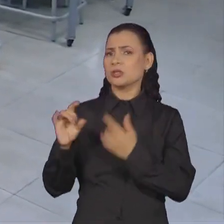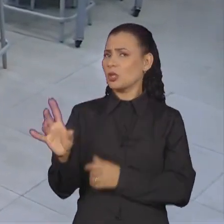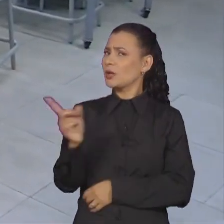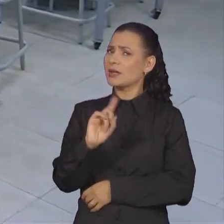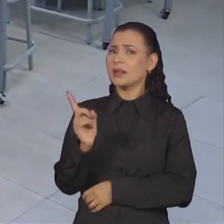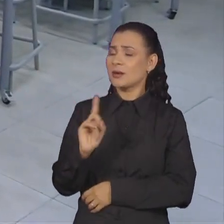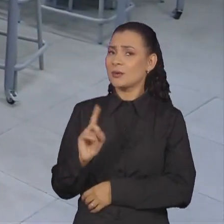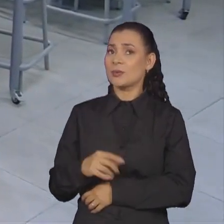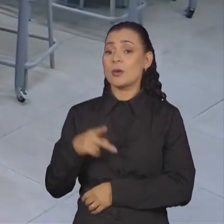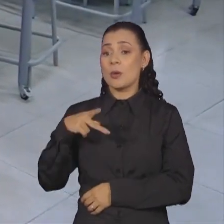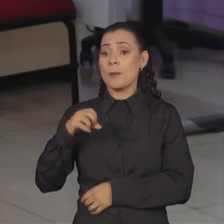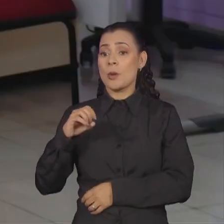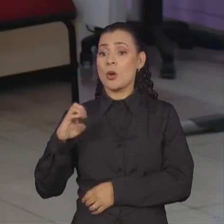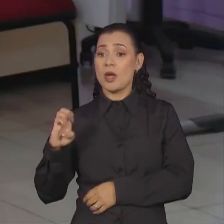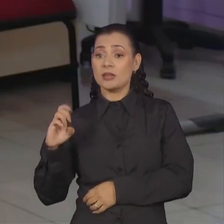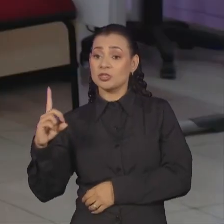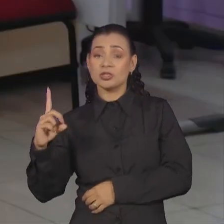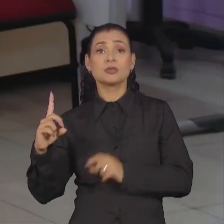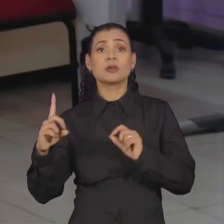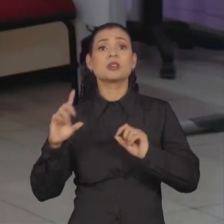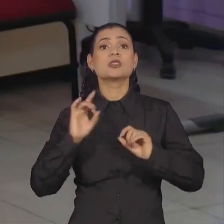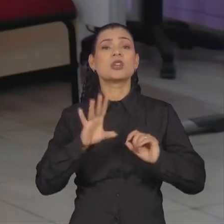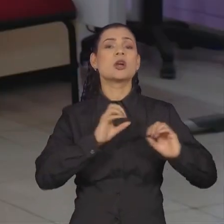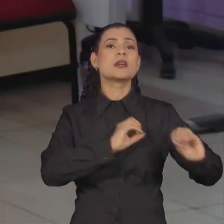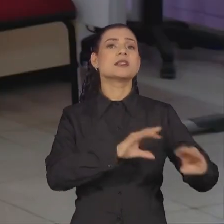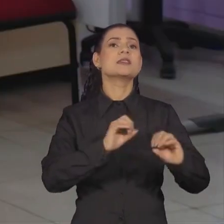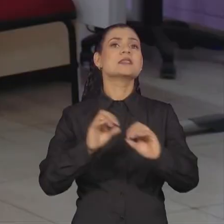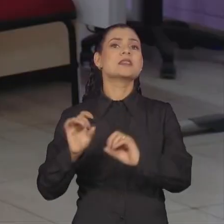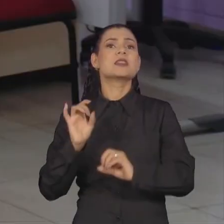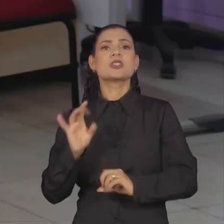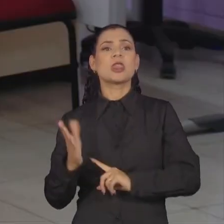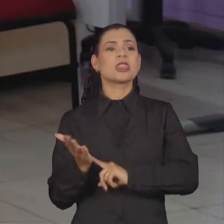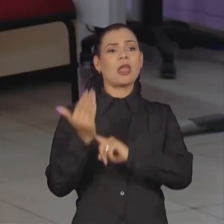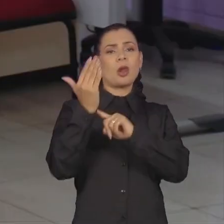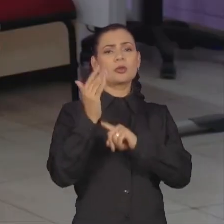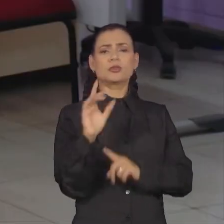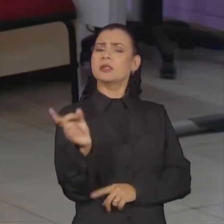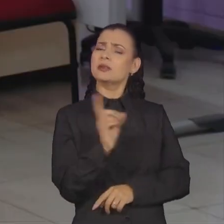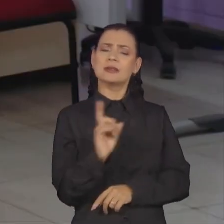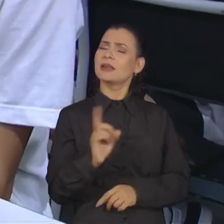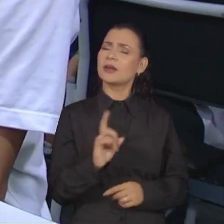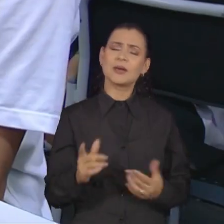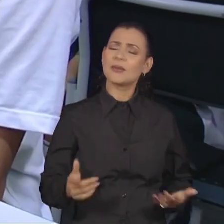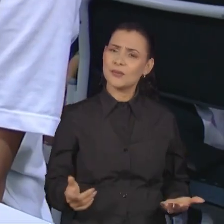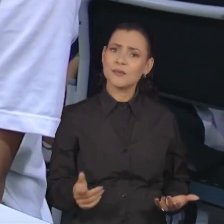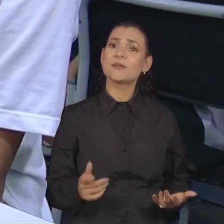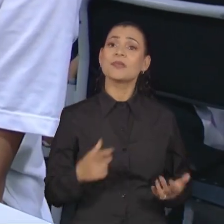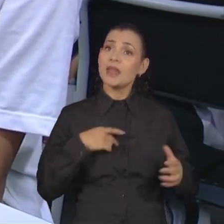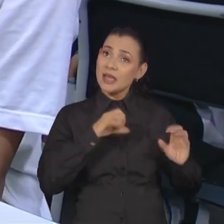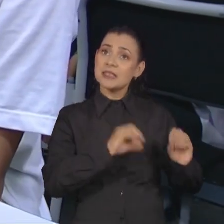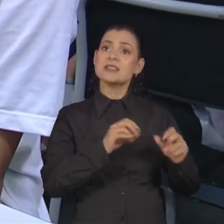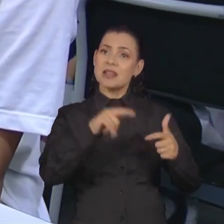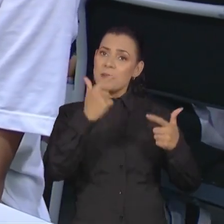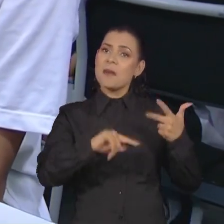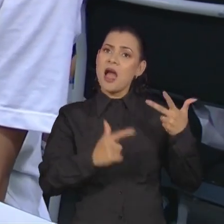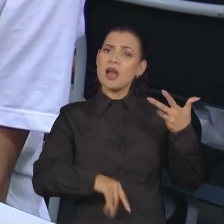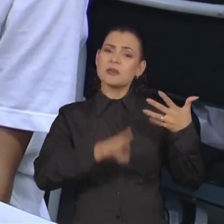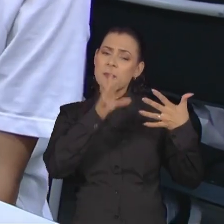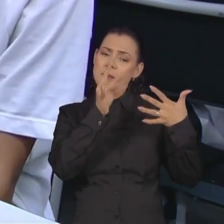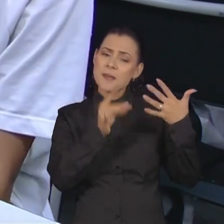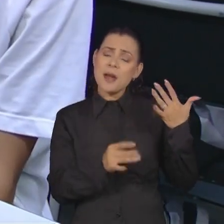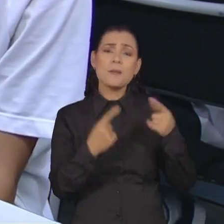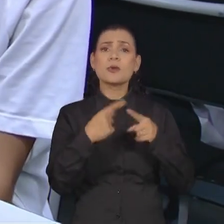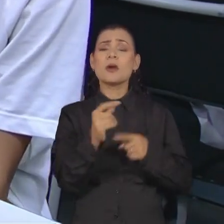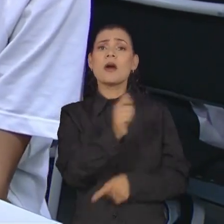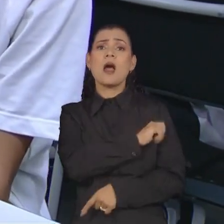O POED, ele não ensina apenas aquele movimento determinado da aula, porque o